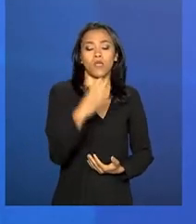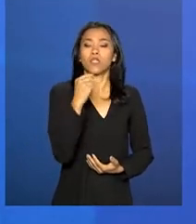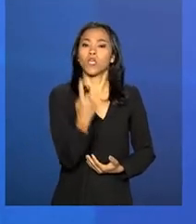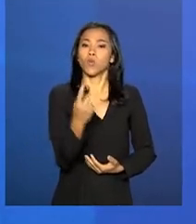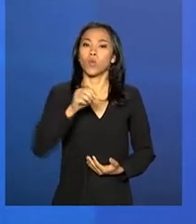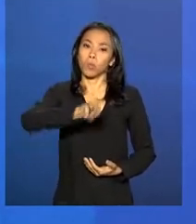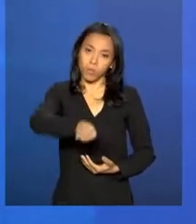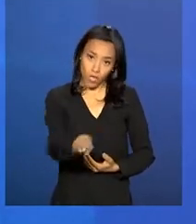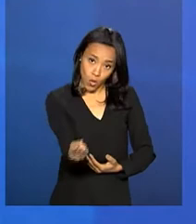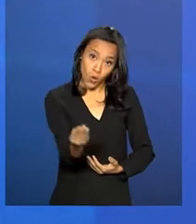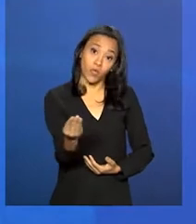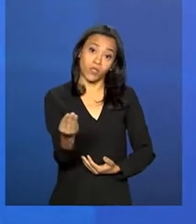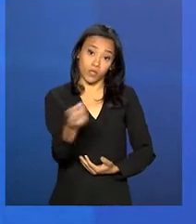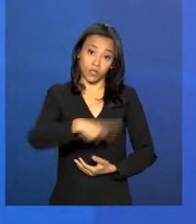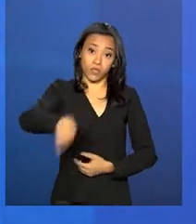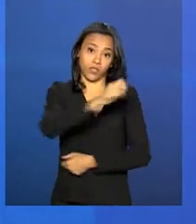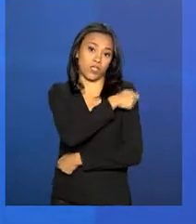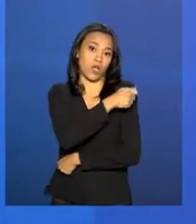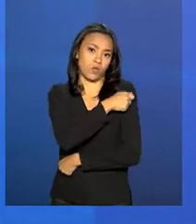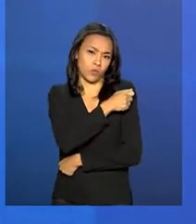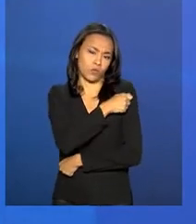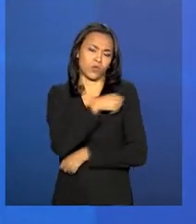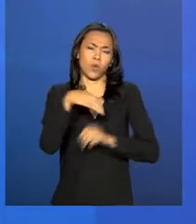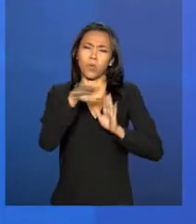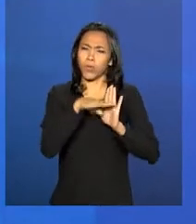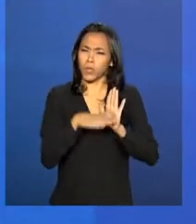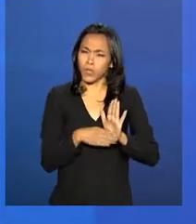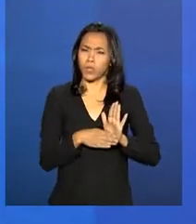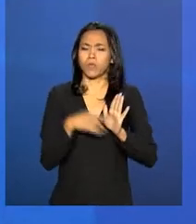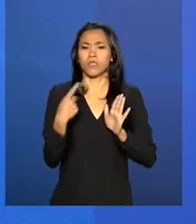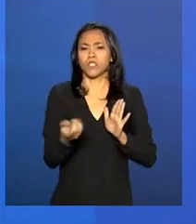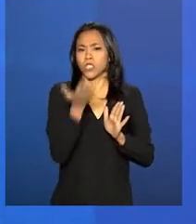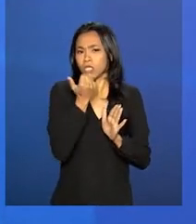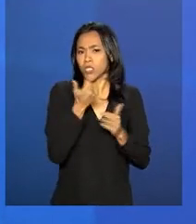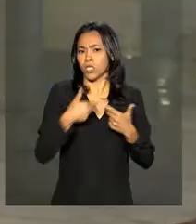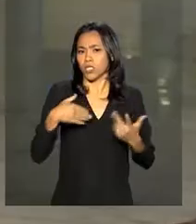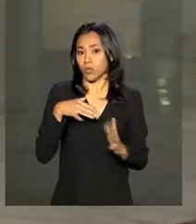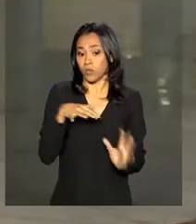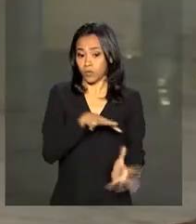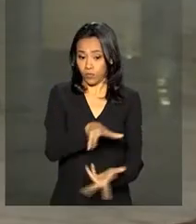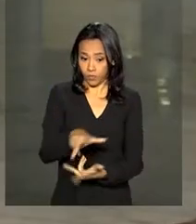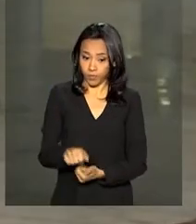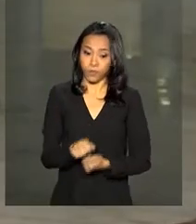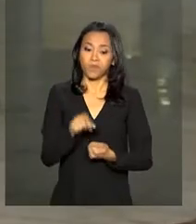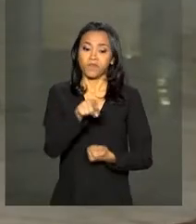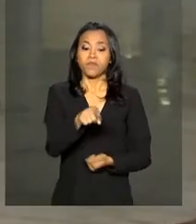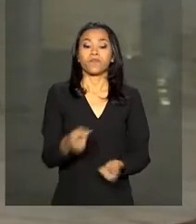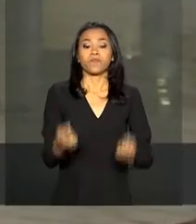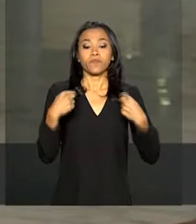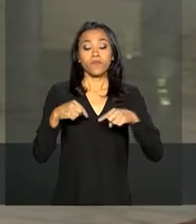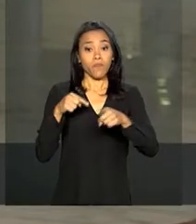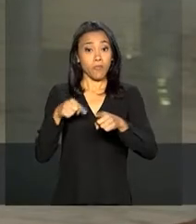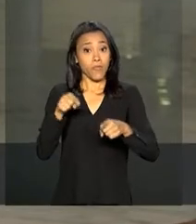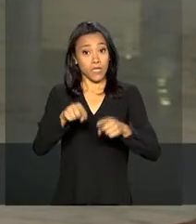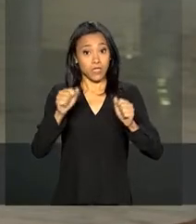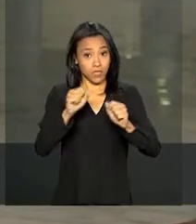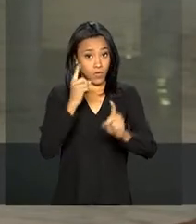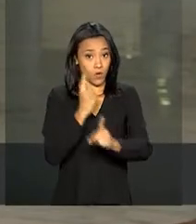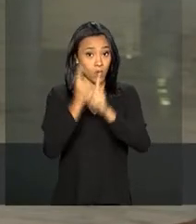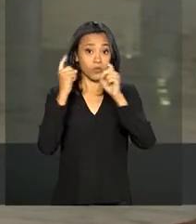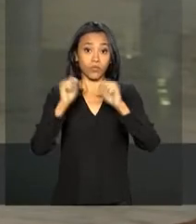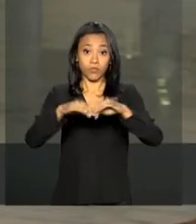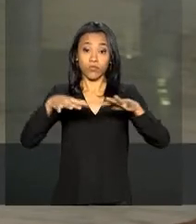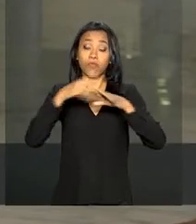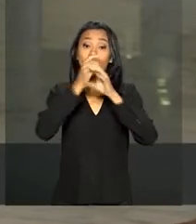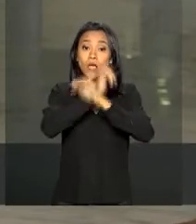alunos o maior programa de alimentação escolar desse planeta no evento foi anunciada a prorrogação até março